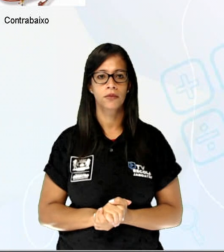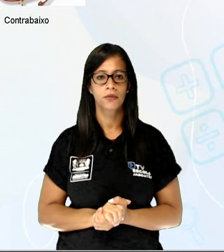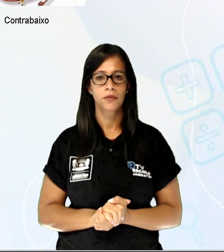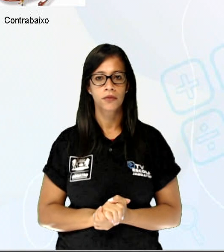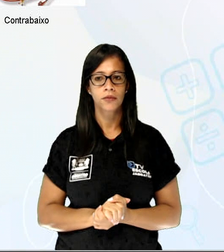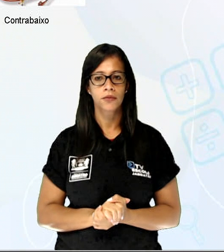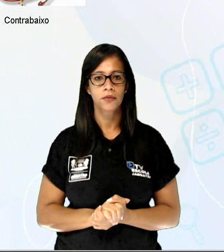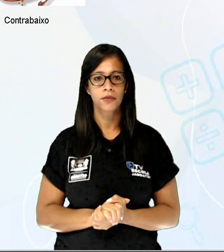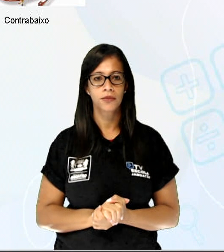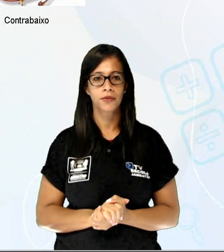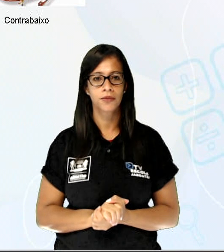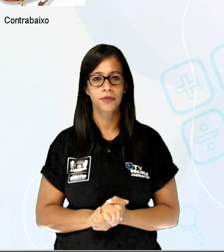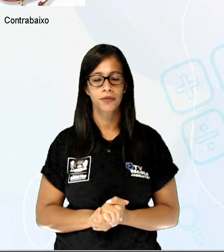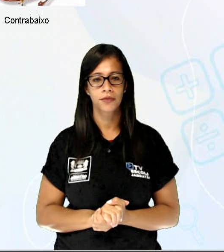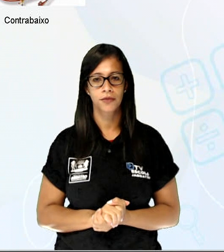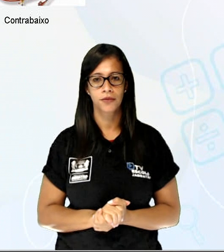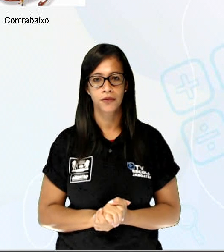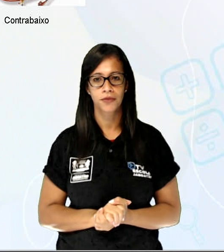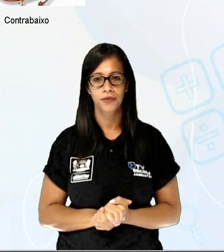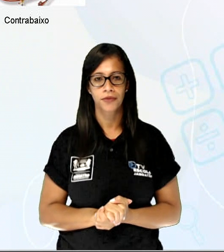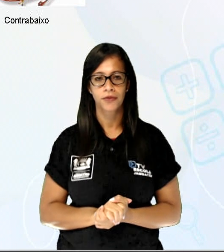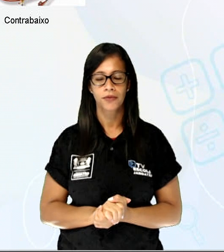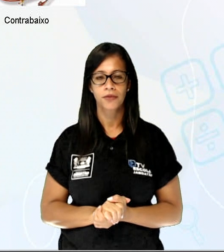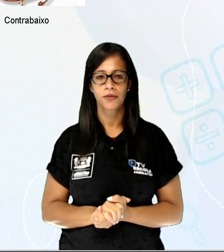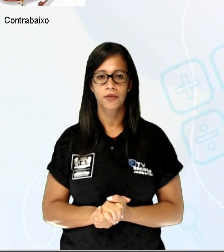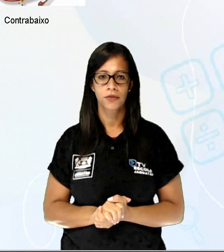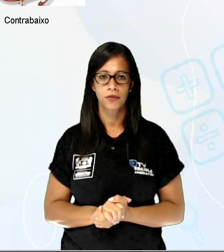volta lá, dá uma paradinha aí.